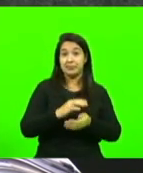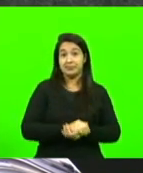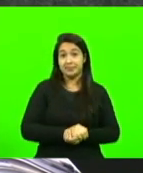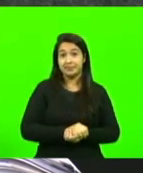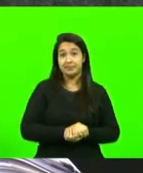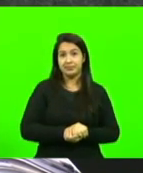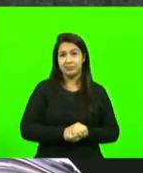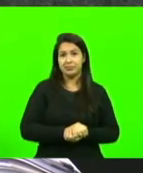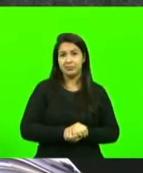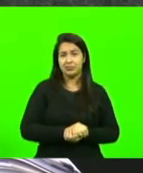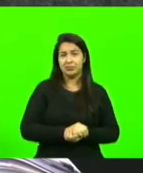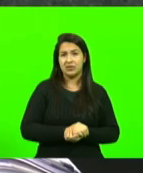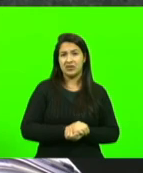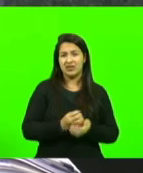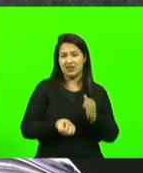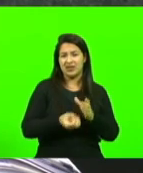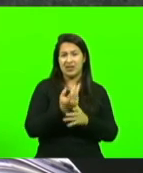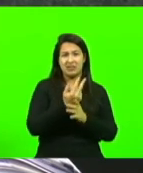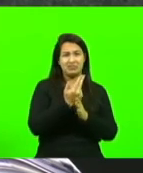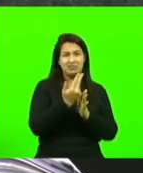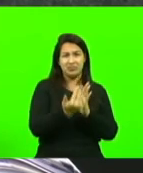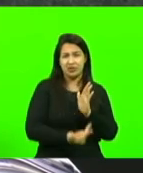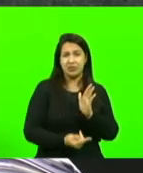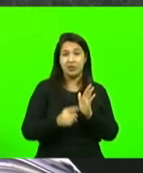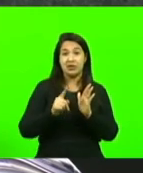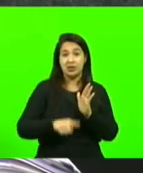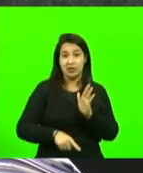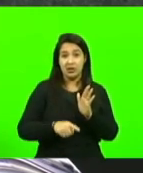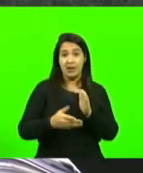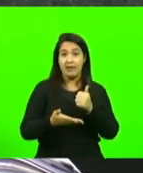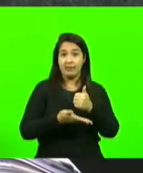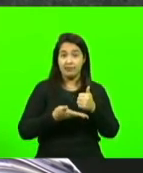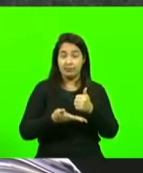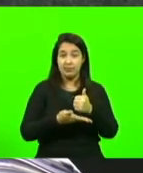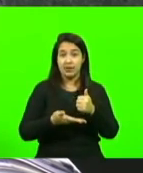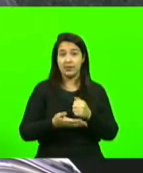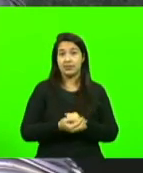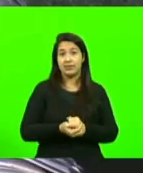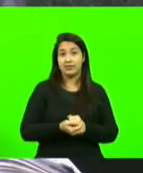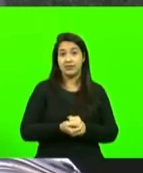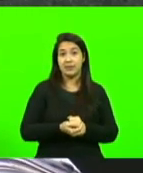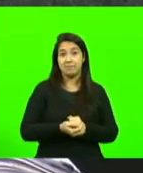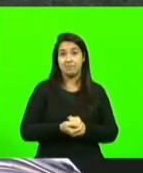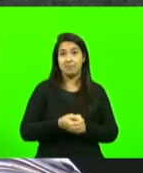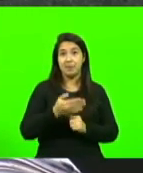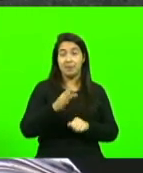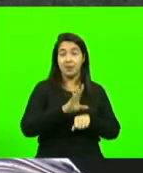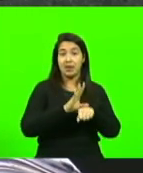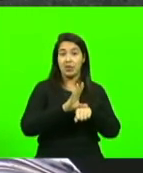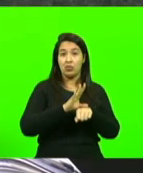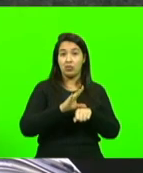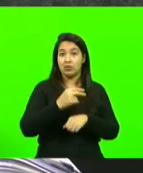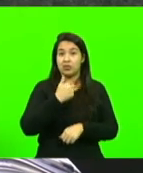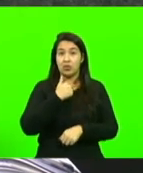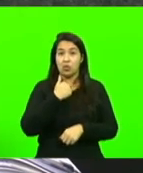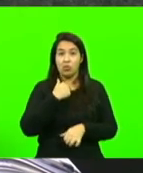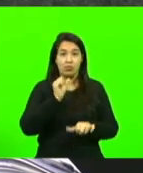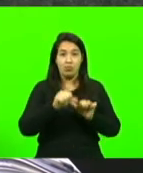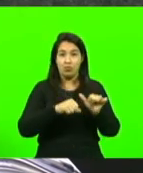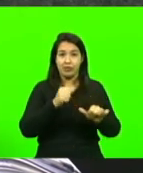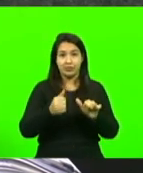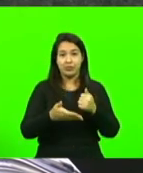inaugura uma série de cláusulas que se diz que são pétreas né dispositivos na constituição que não podem ser objeto de